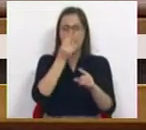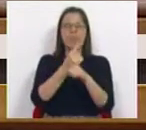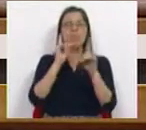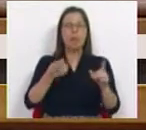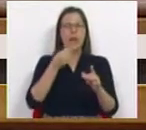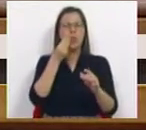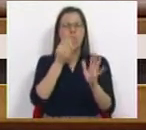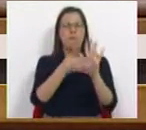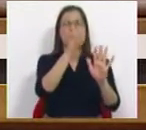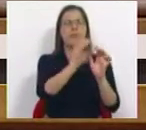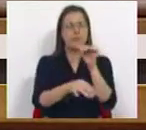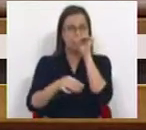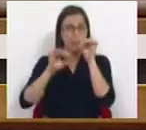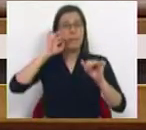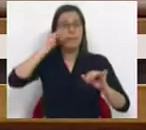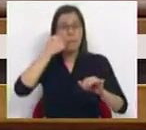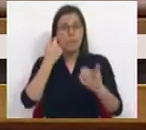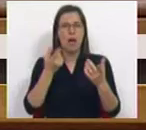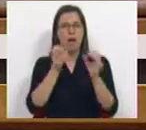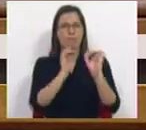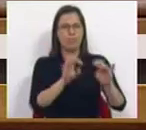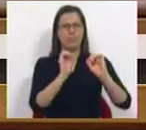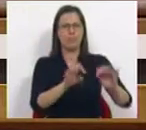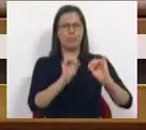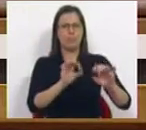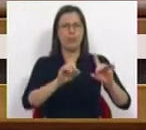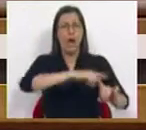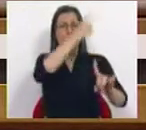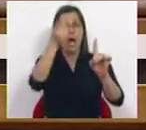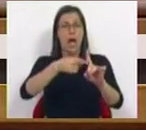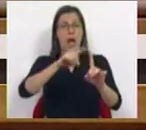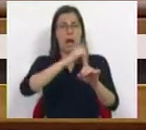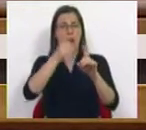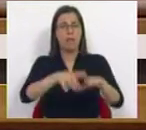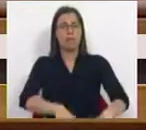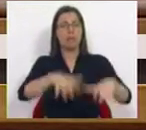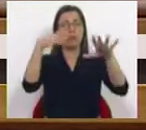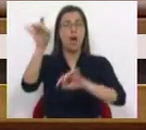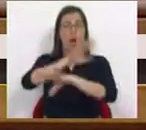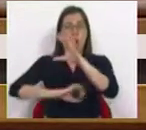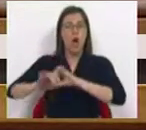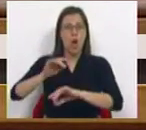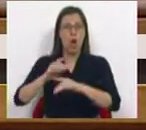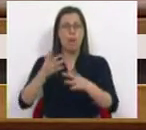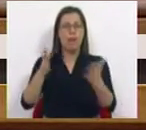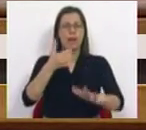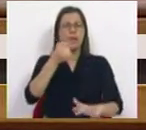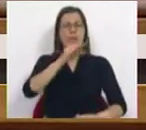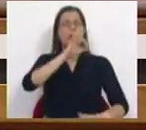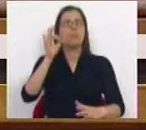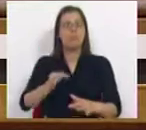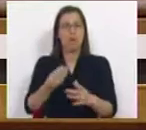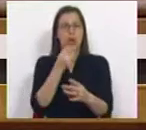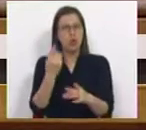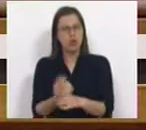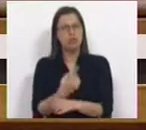levam a deitar fora, desperdiçar e depositar anualmente nos aterros da Europa cerca de 50%